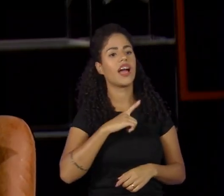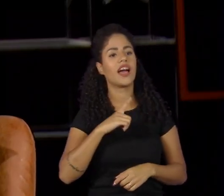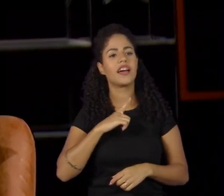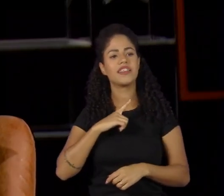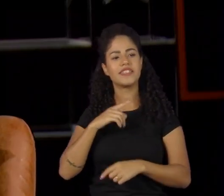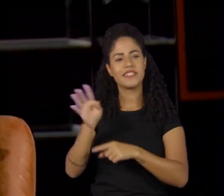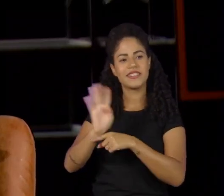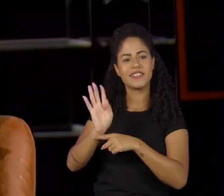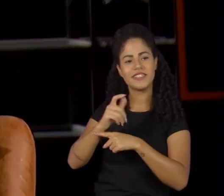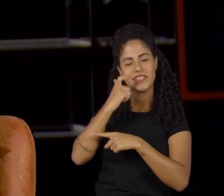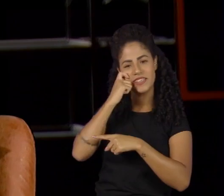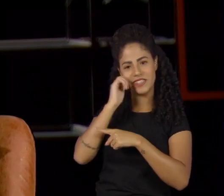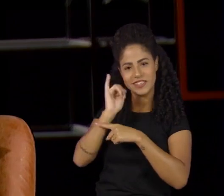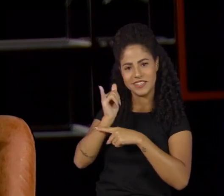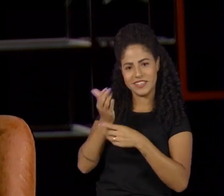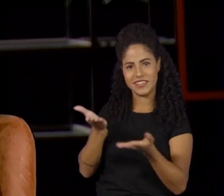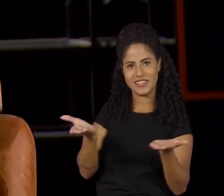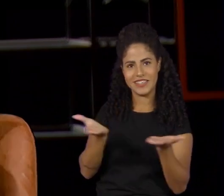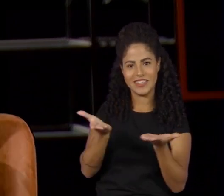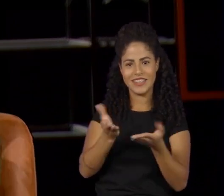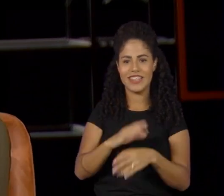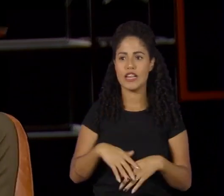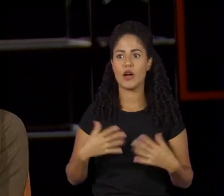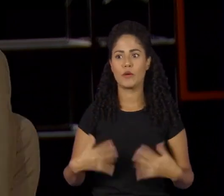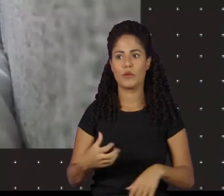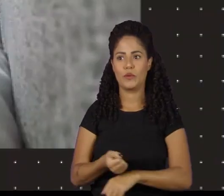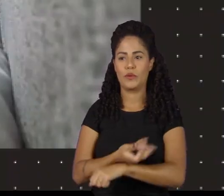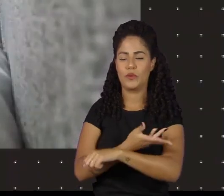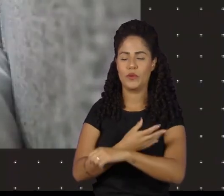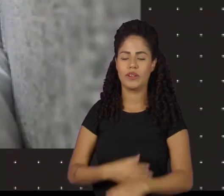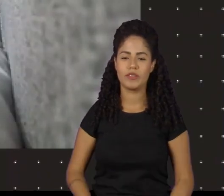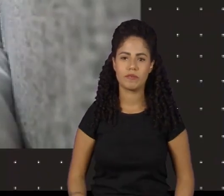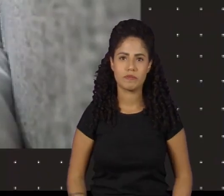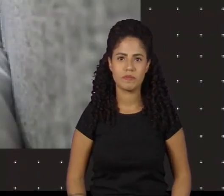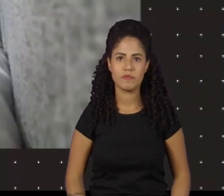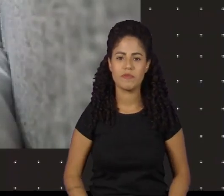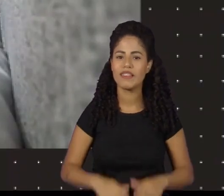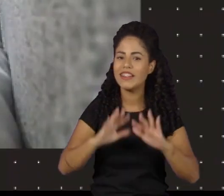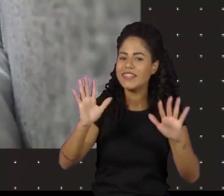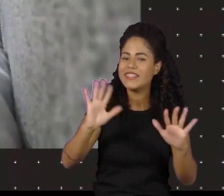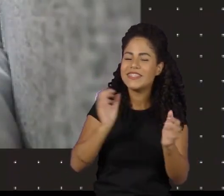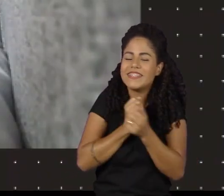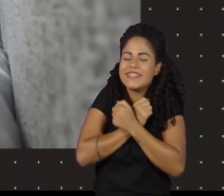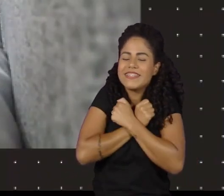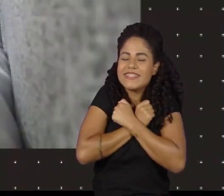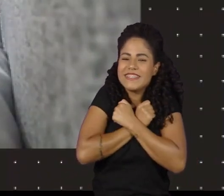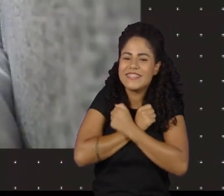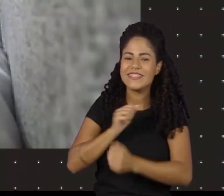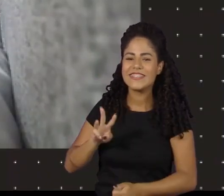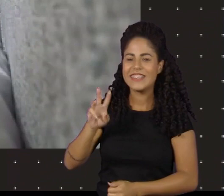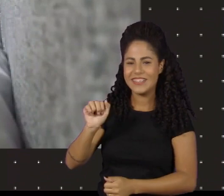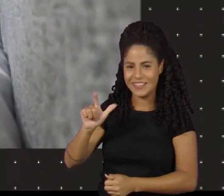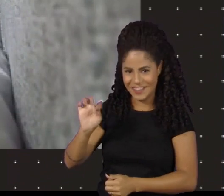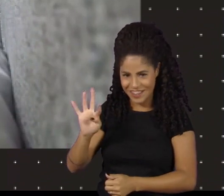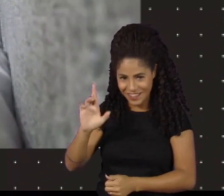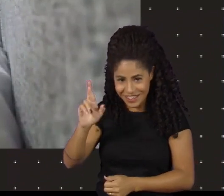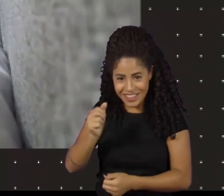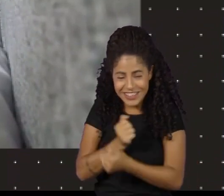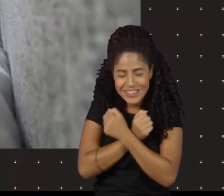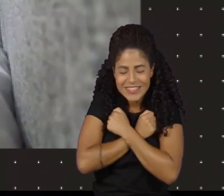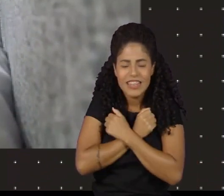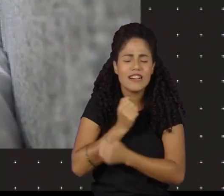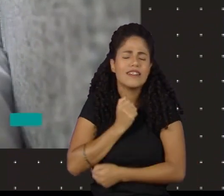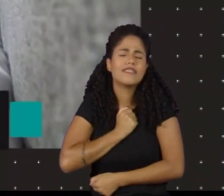para mostrar para você. Vamos ver o primeiro? Agora é que o bicho pega. Meu maninho Walter Breda, que saudade.